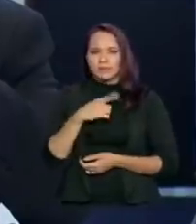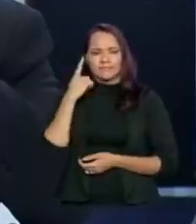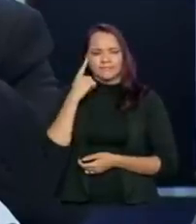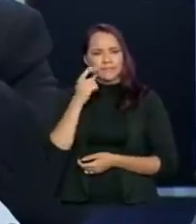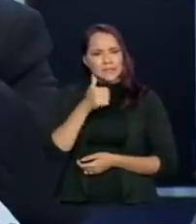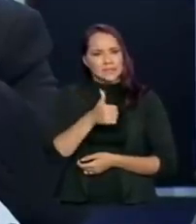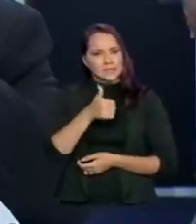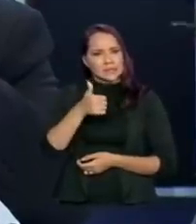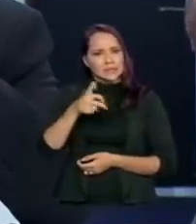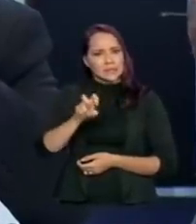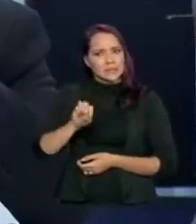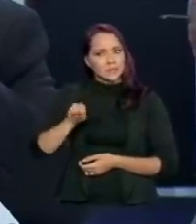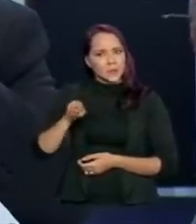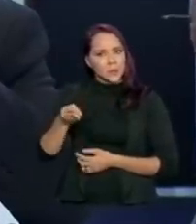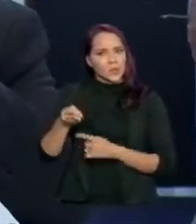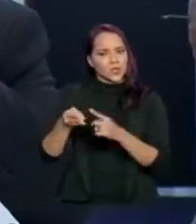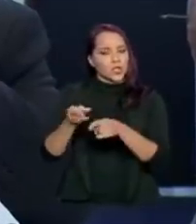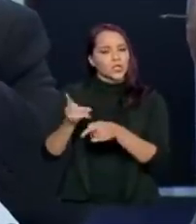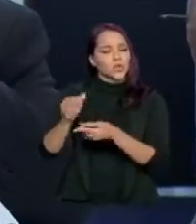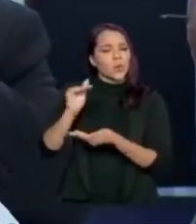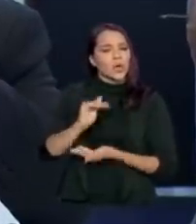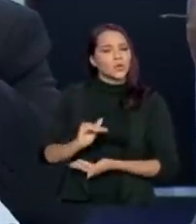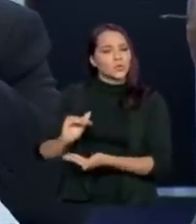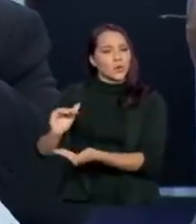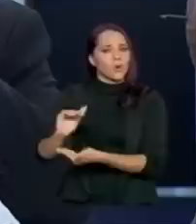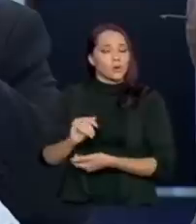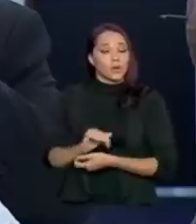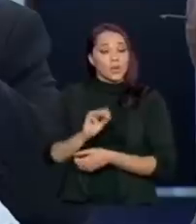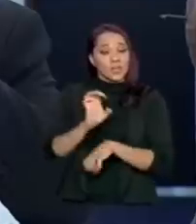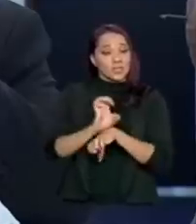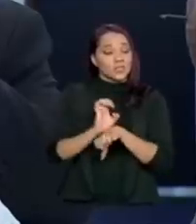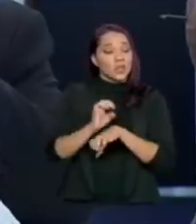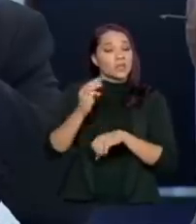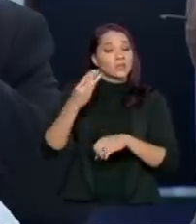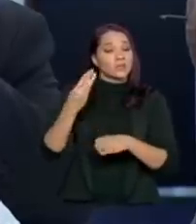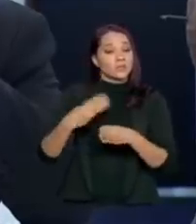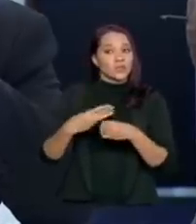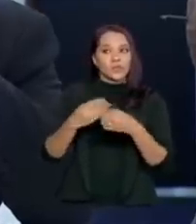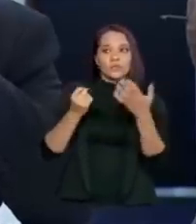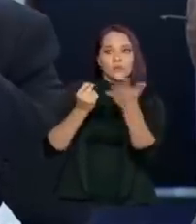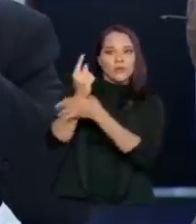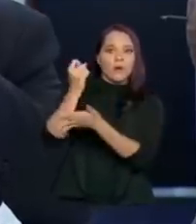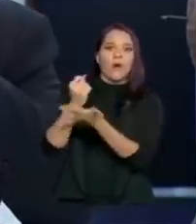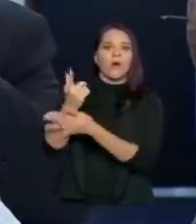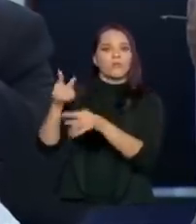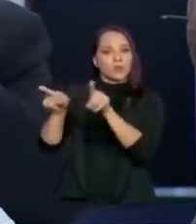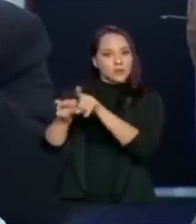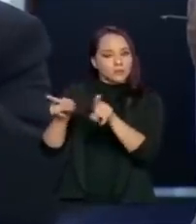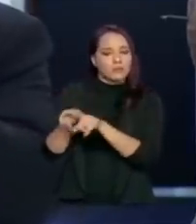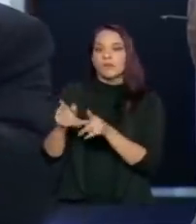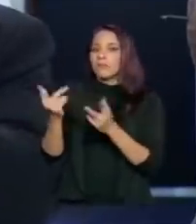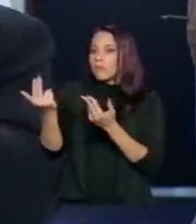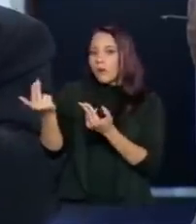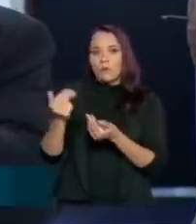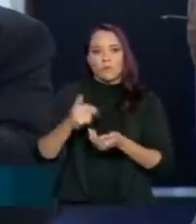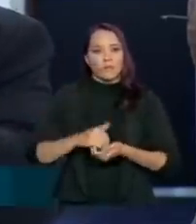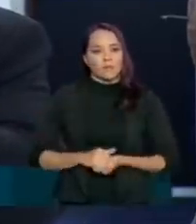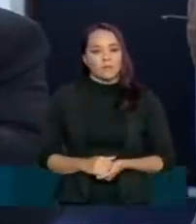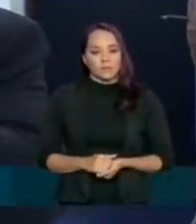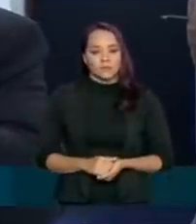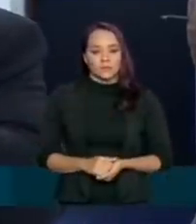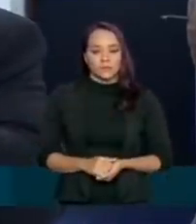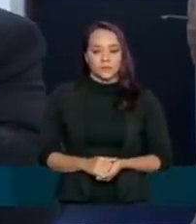milhões. Isso é só o estoque regulador. Os estados e municípios compram algo também tão grande quanto isso daí. Pode